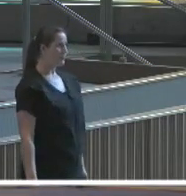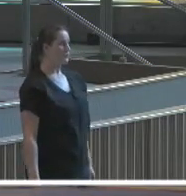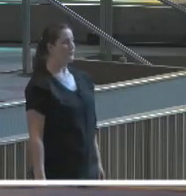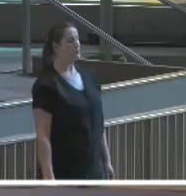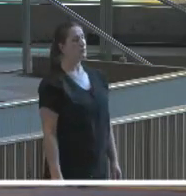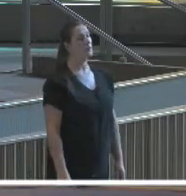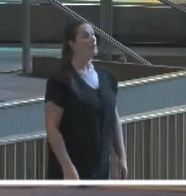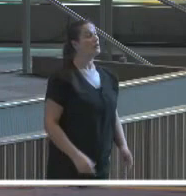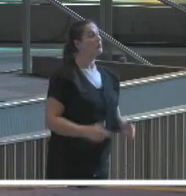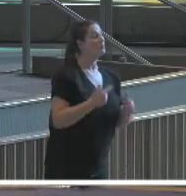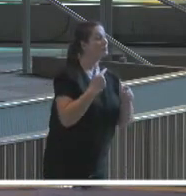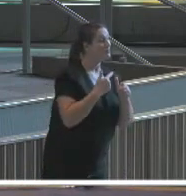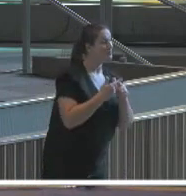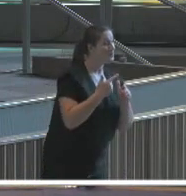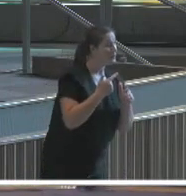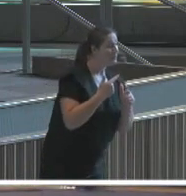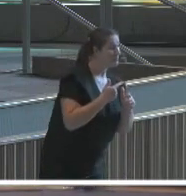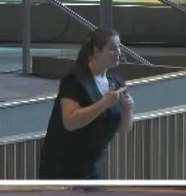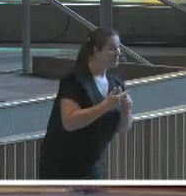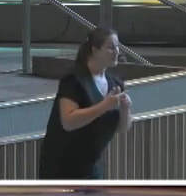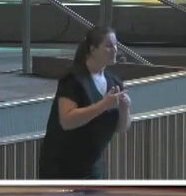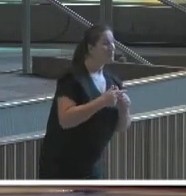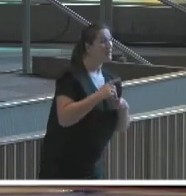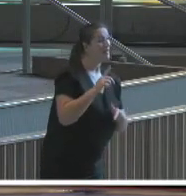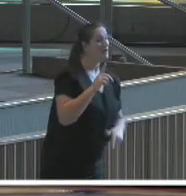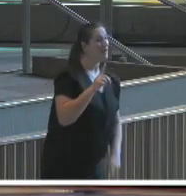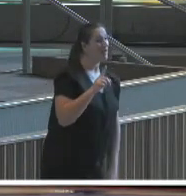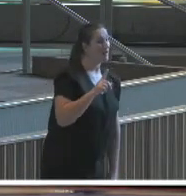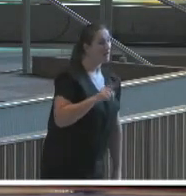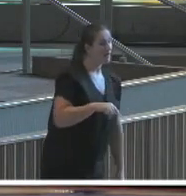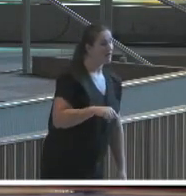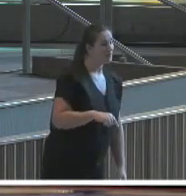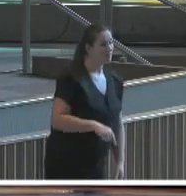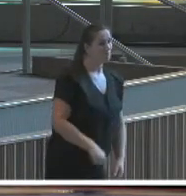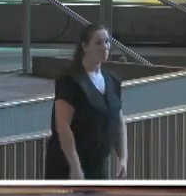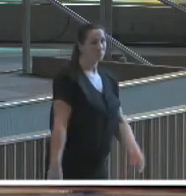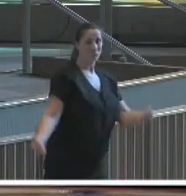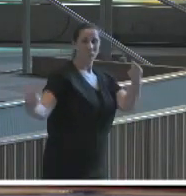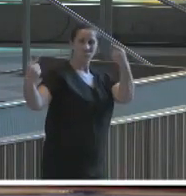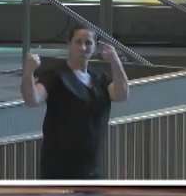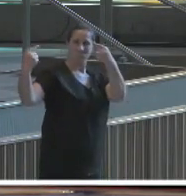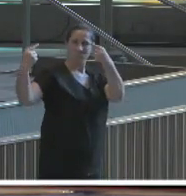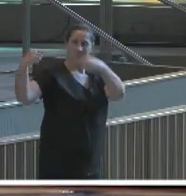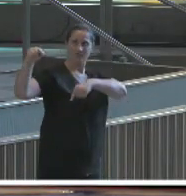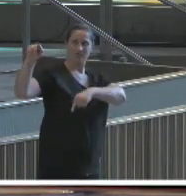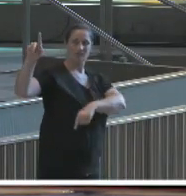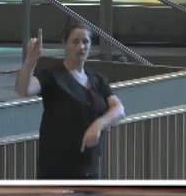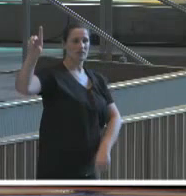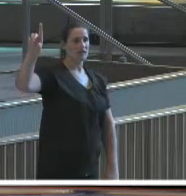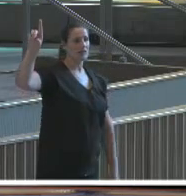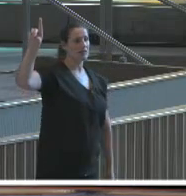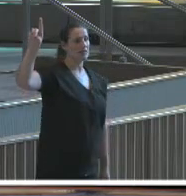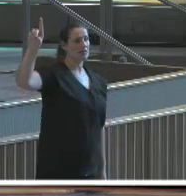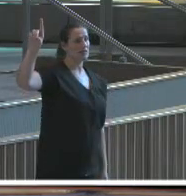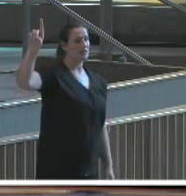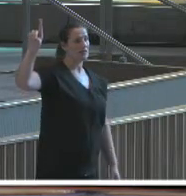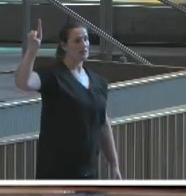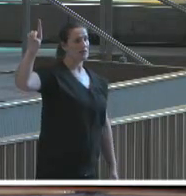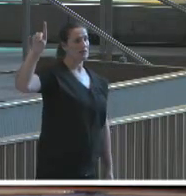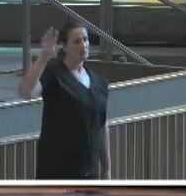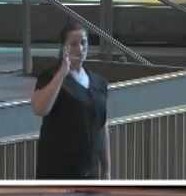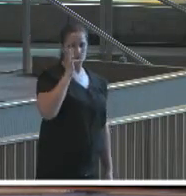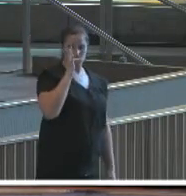O problema é aviltar o Deus Todo-Poderoso, a arrogância